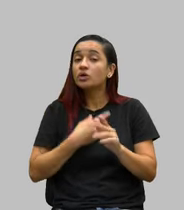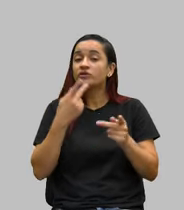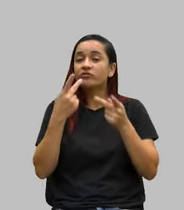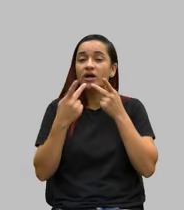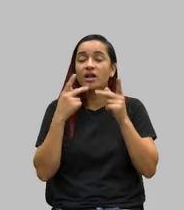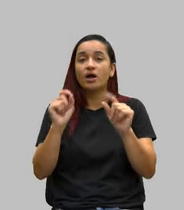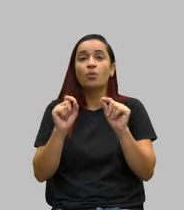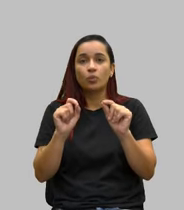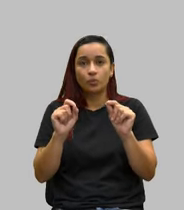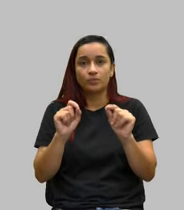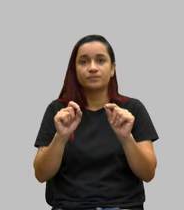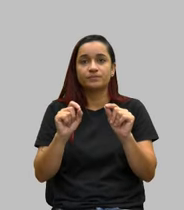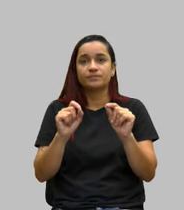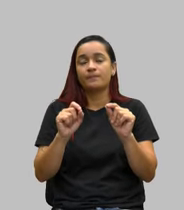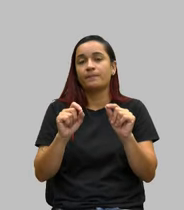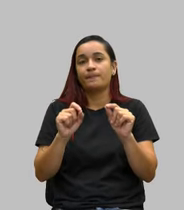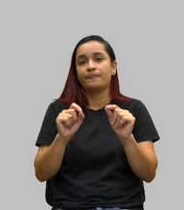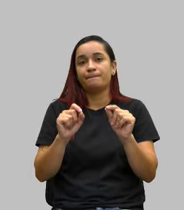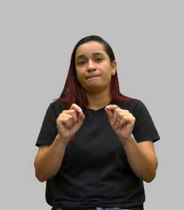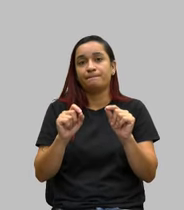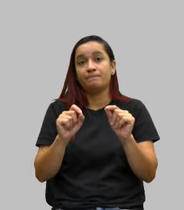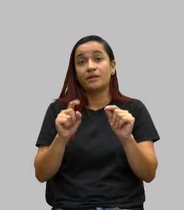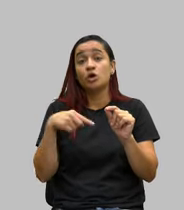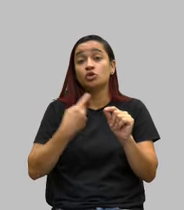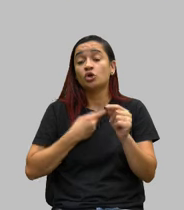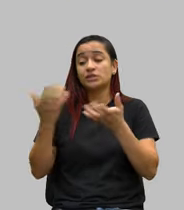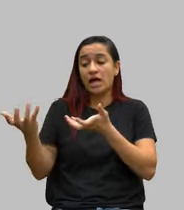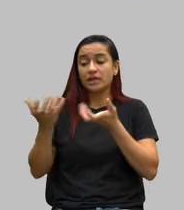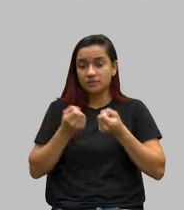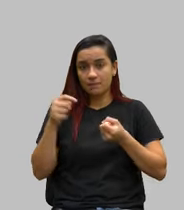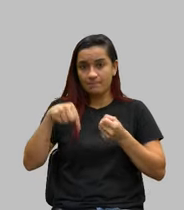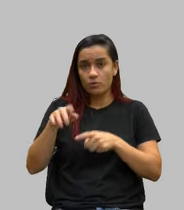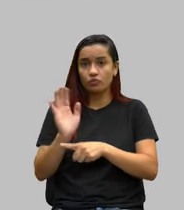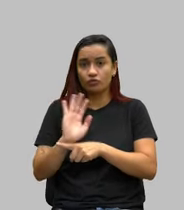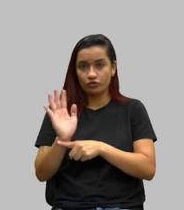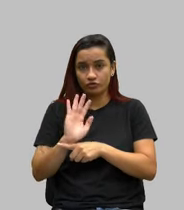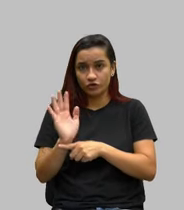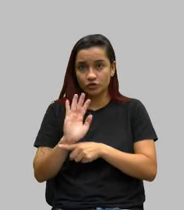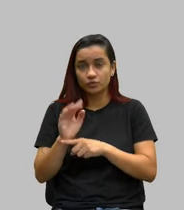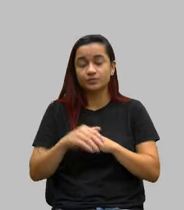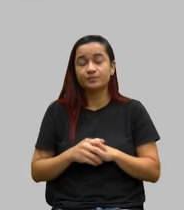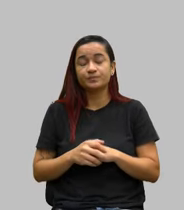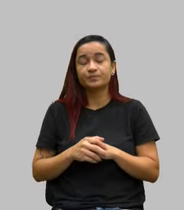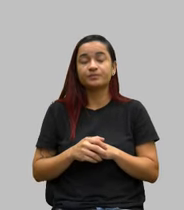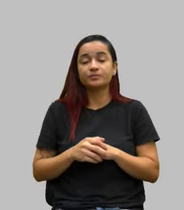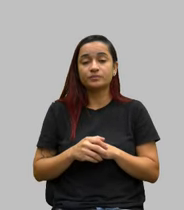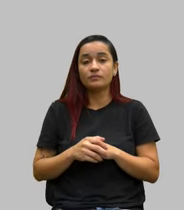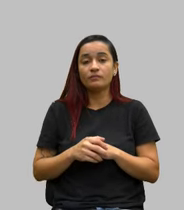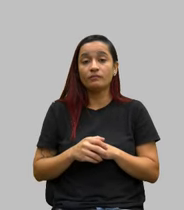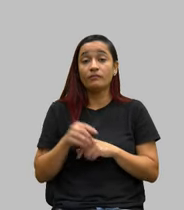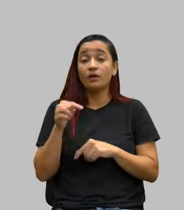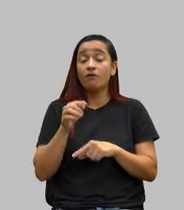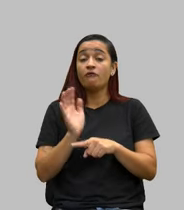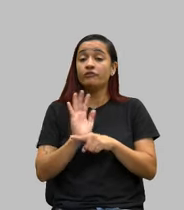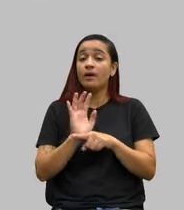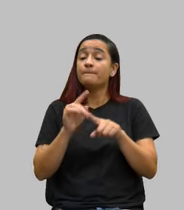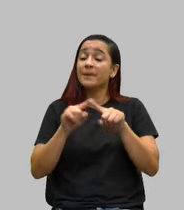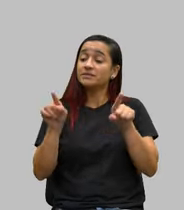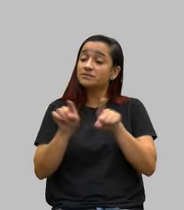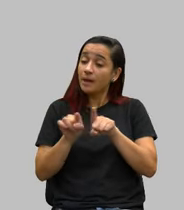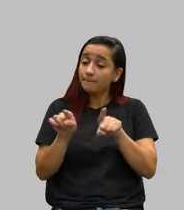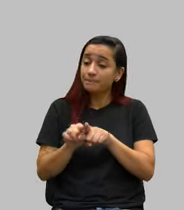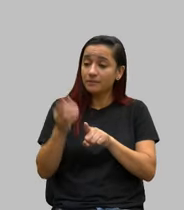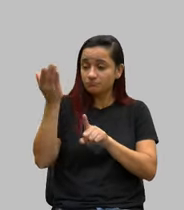né a gente recebeu aqui um vídeo secretário esse também o senhor precisa tomar